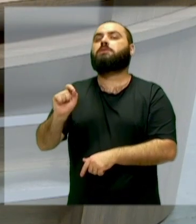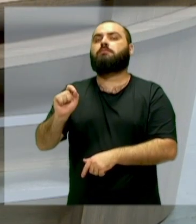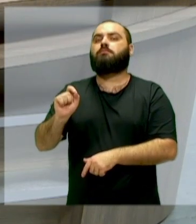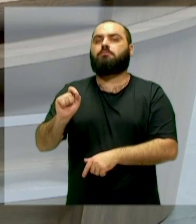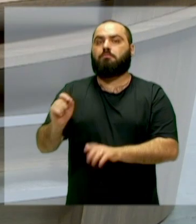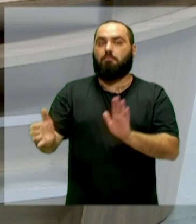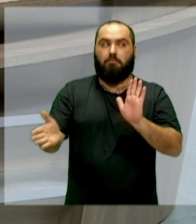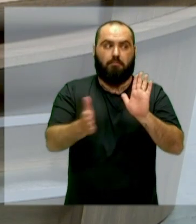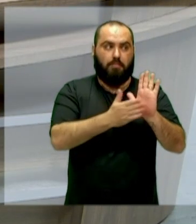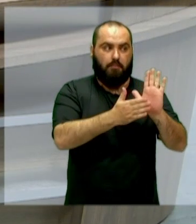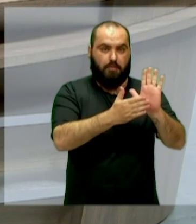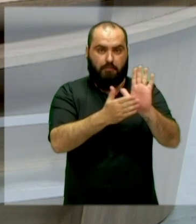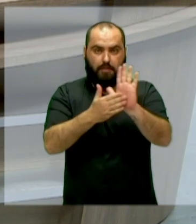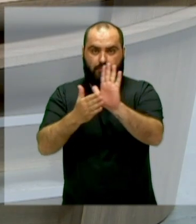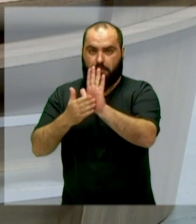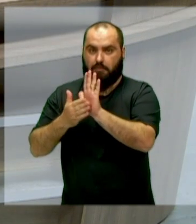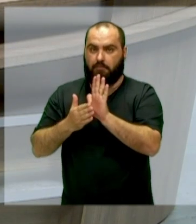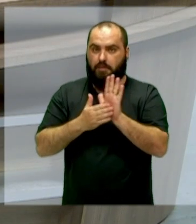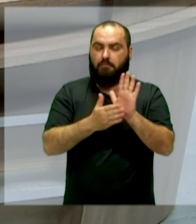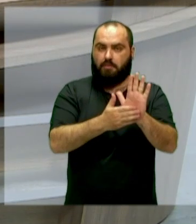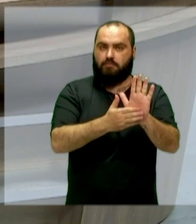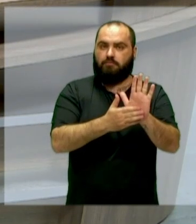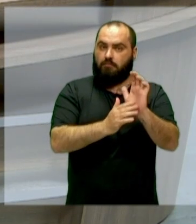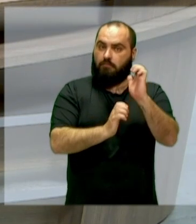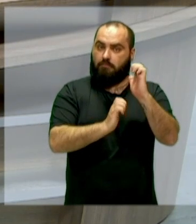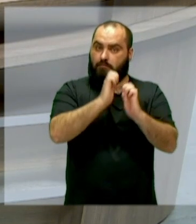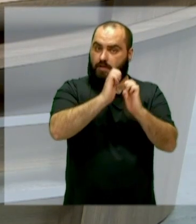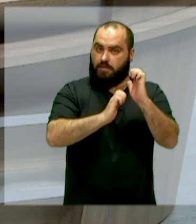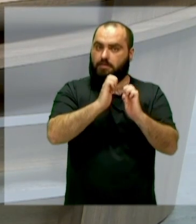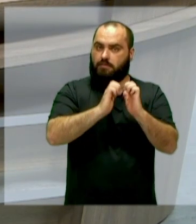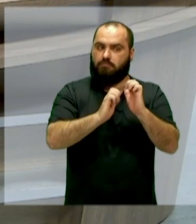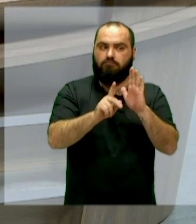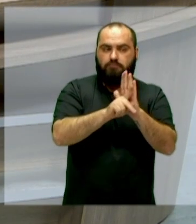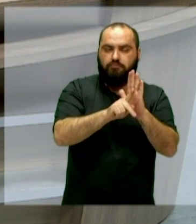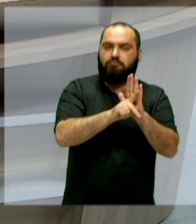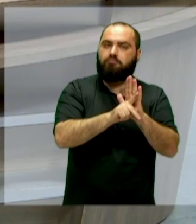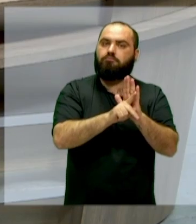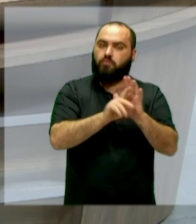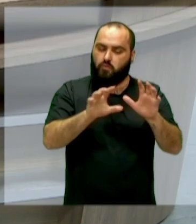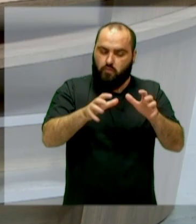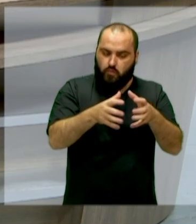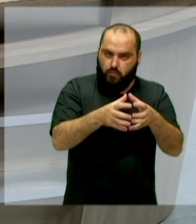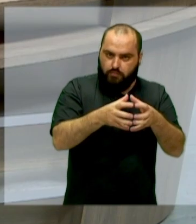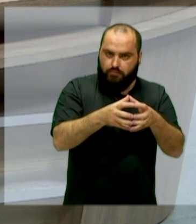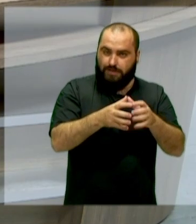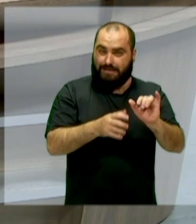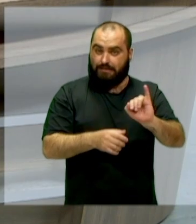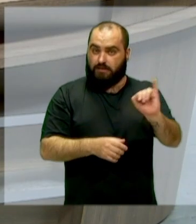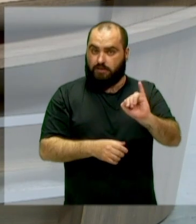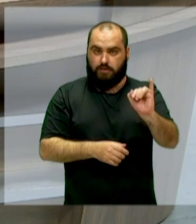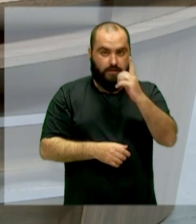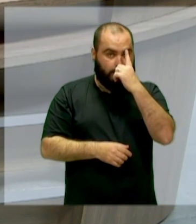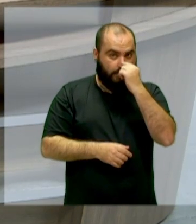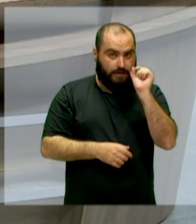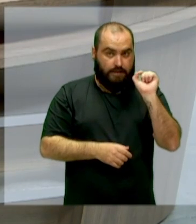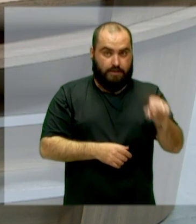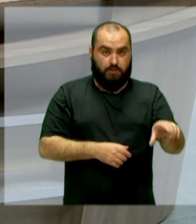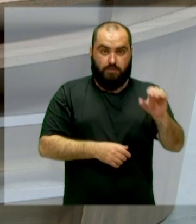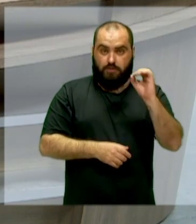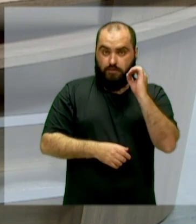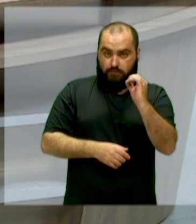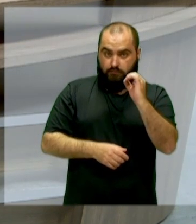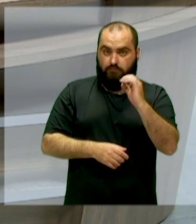foi proposto pelo coletivo eh Itajaí lxo zero e é possível uma